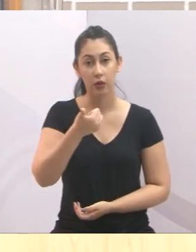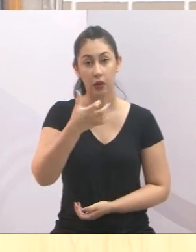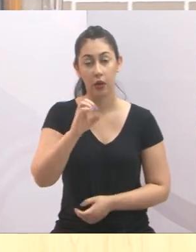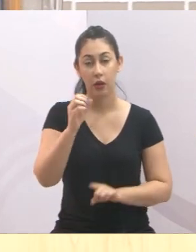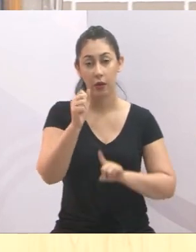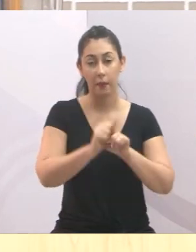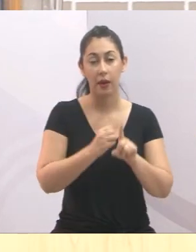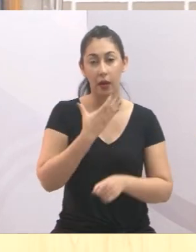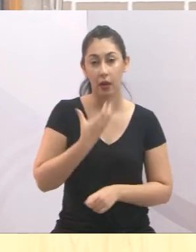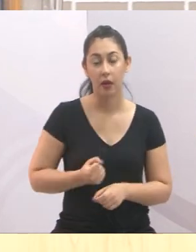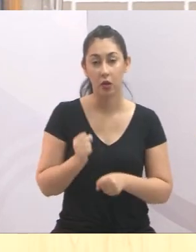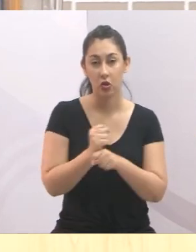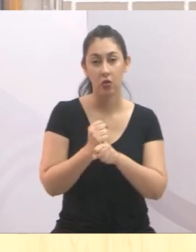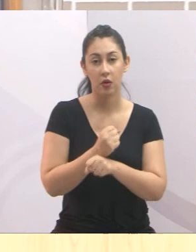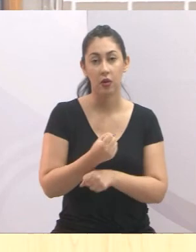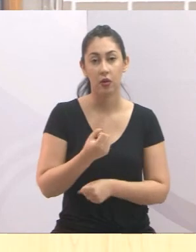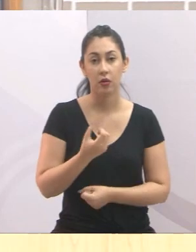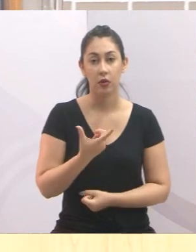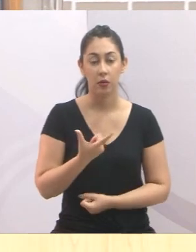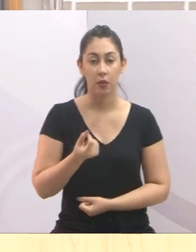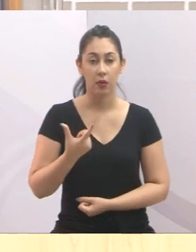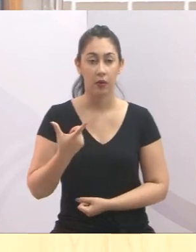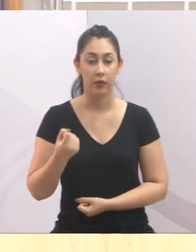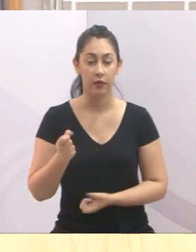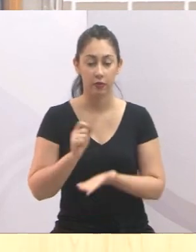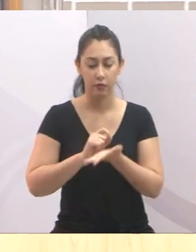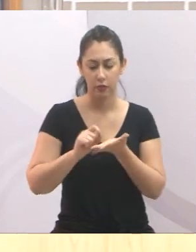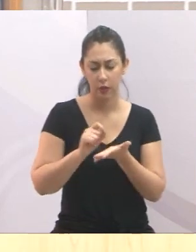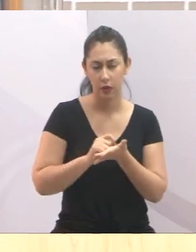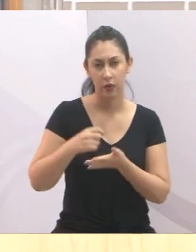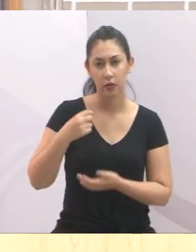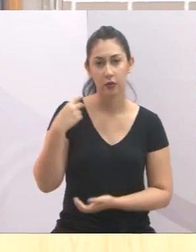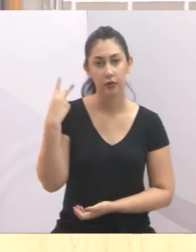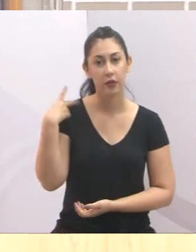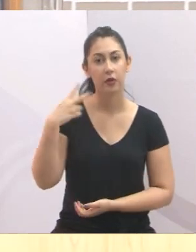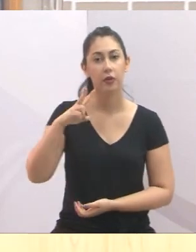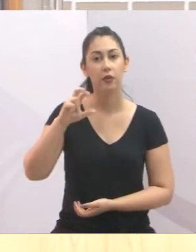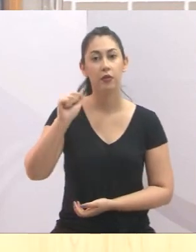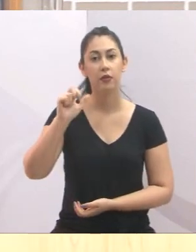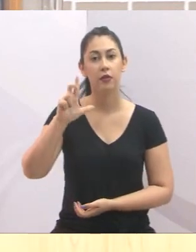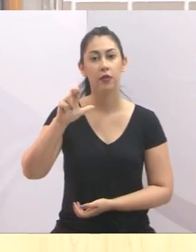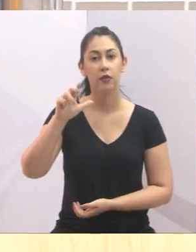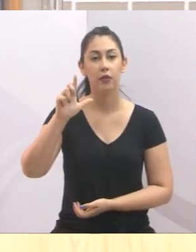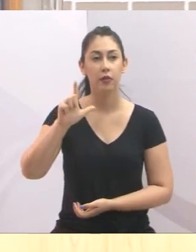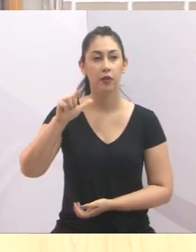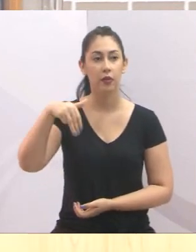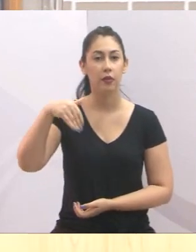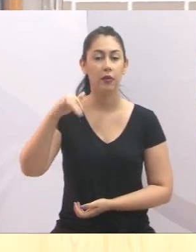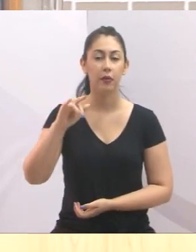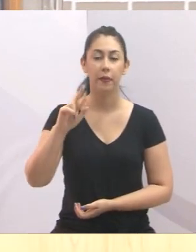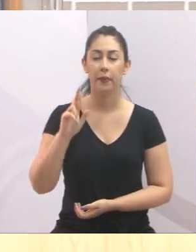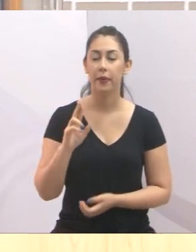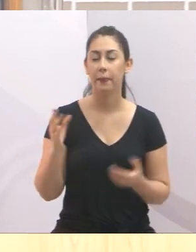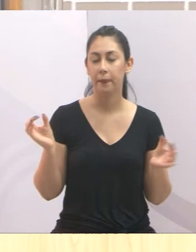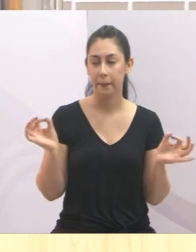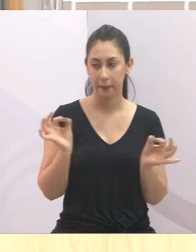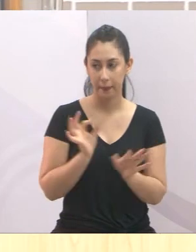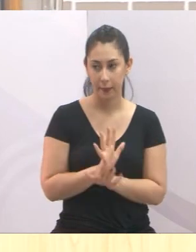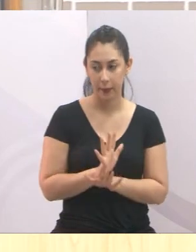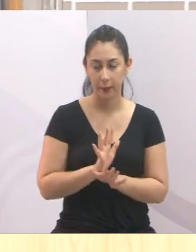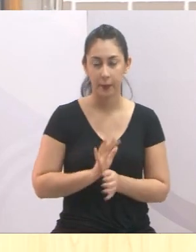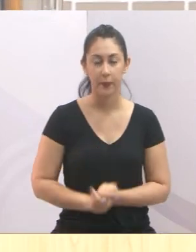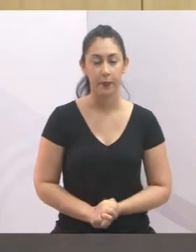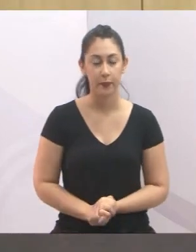10 de dezembro de 2020. Autoria, vereador Valmir do Parque Meia Lua. Não temos mais moção do